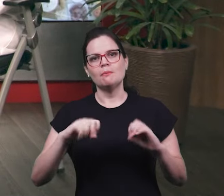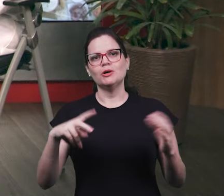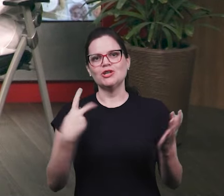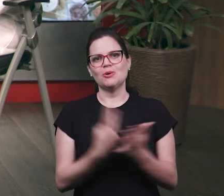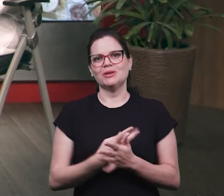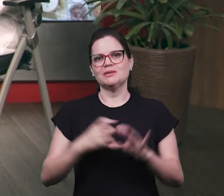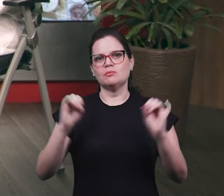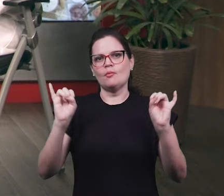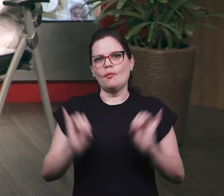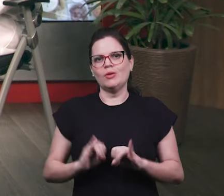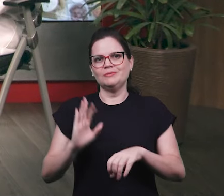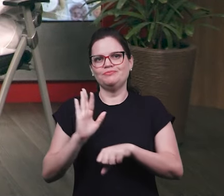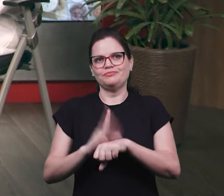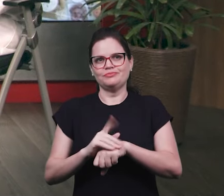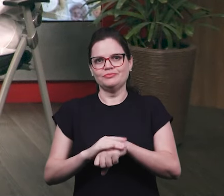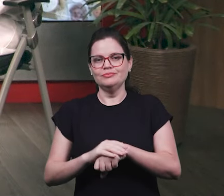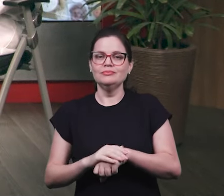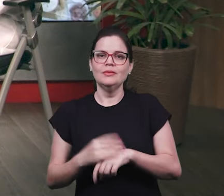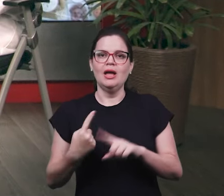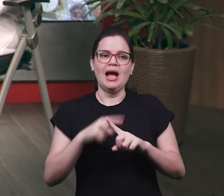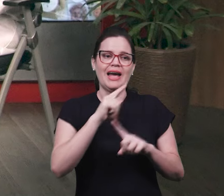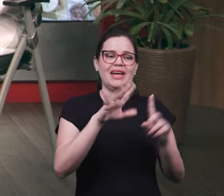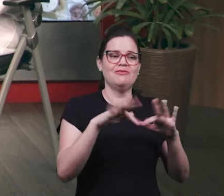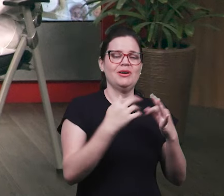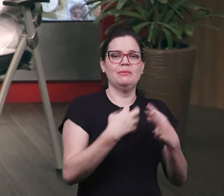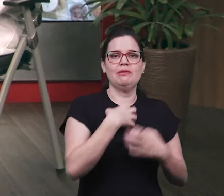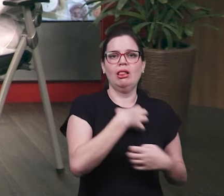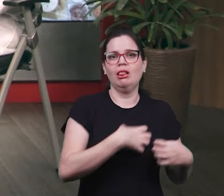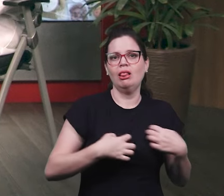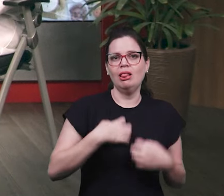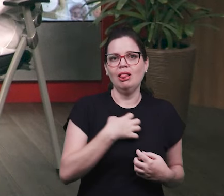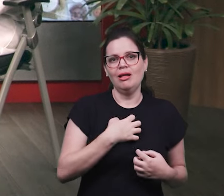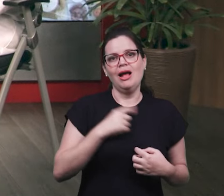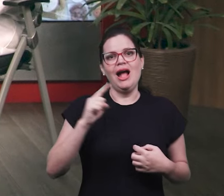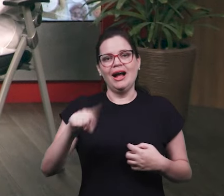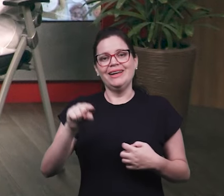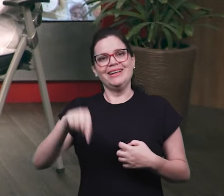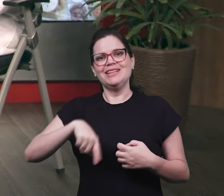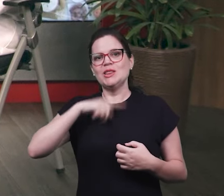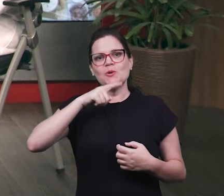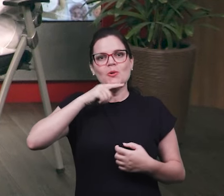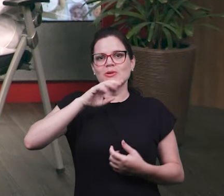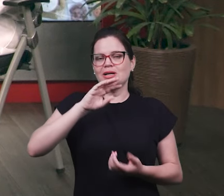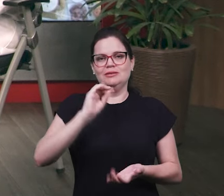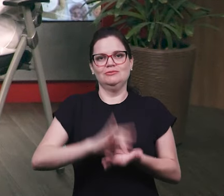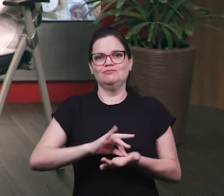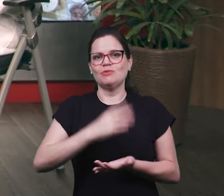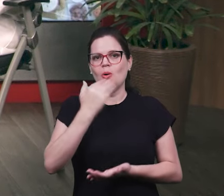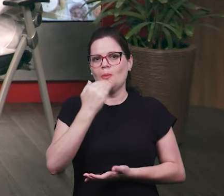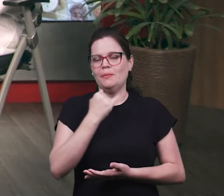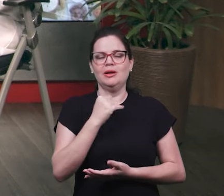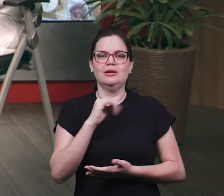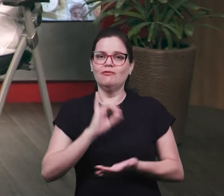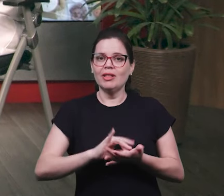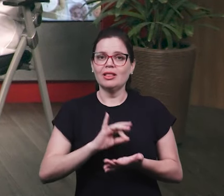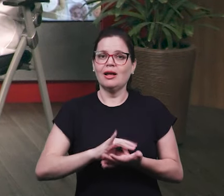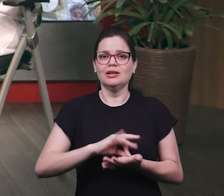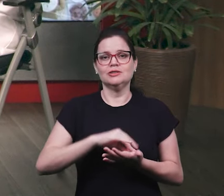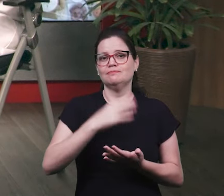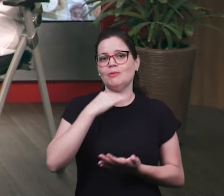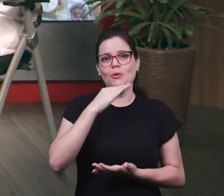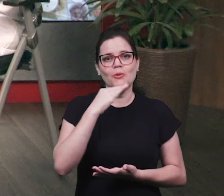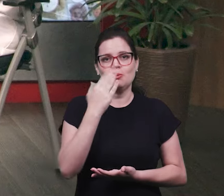que também o paciente às vezes não consegue comer de verdade e lógico a gente faz muito uso de suplementação para poder atingir as